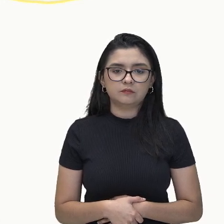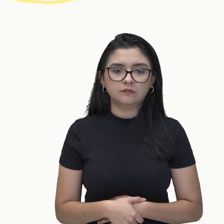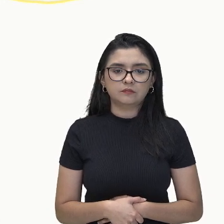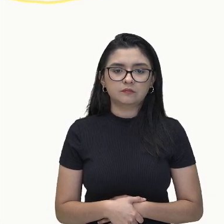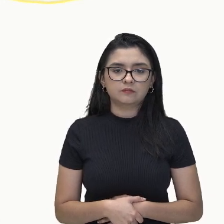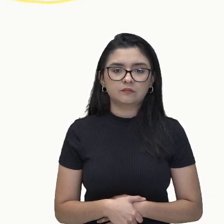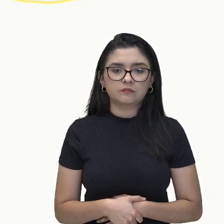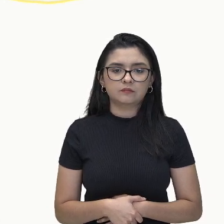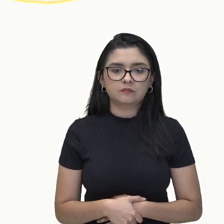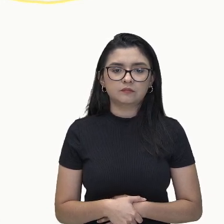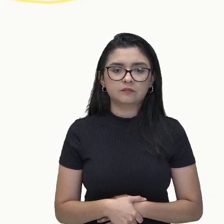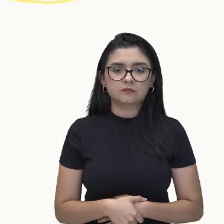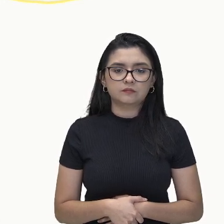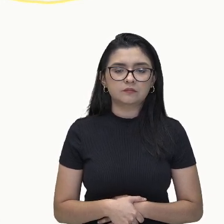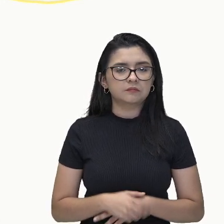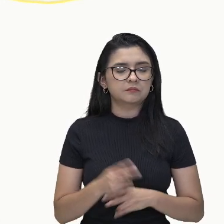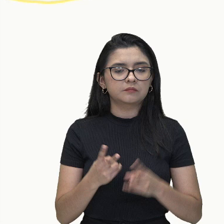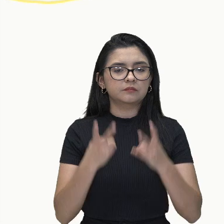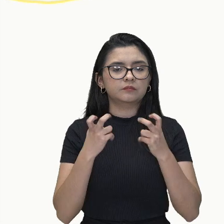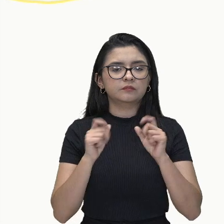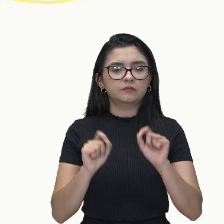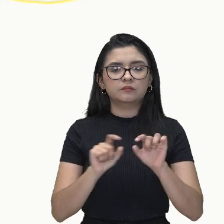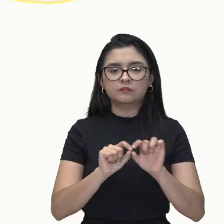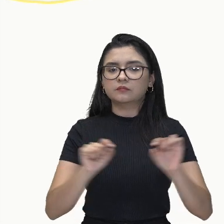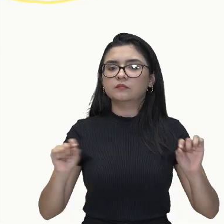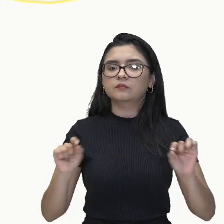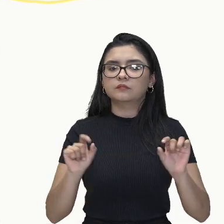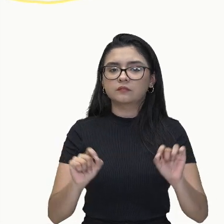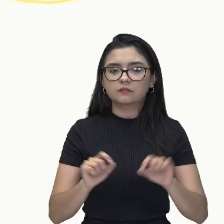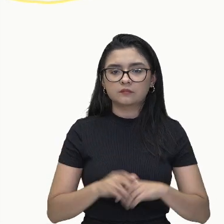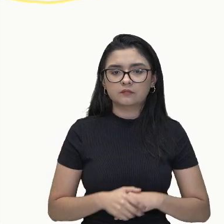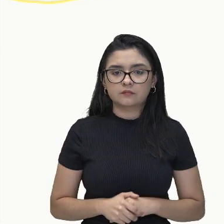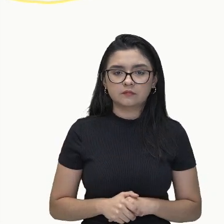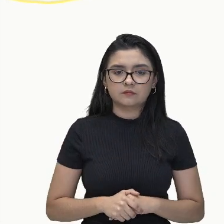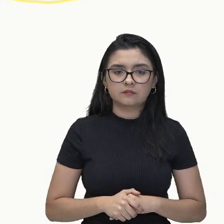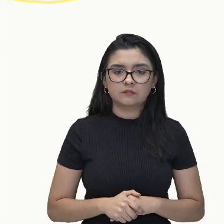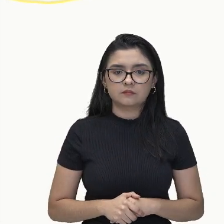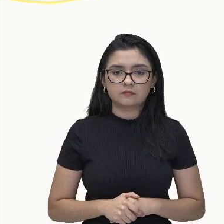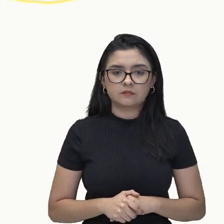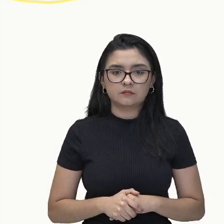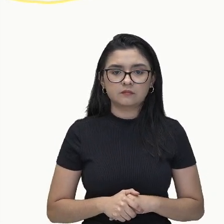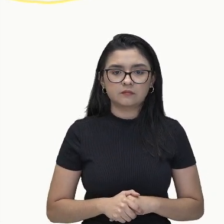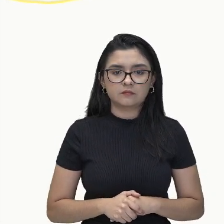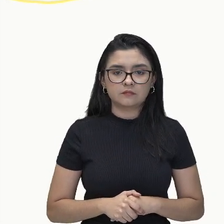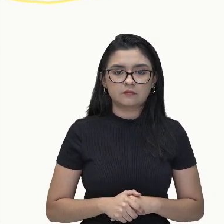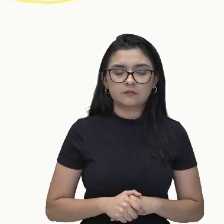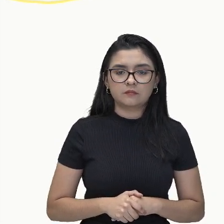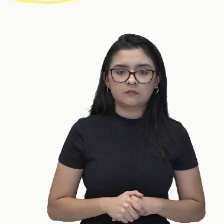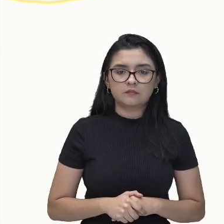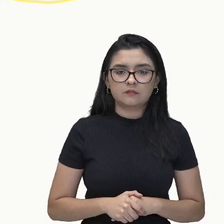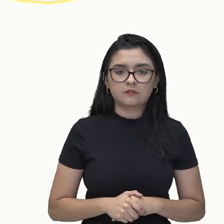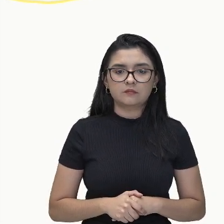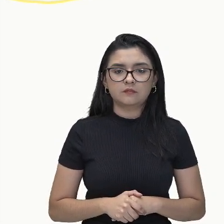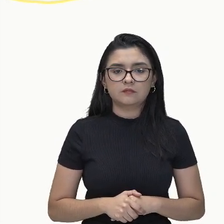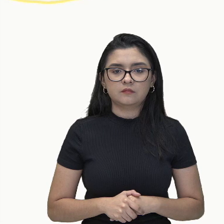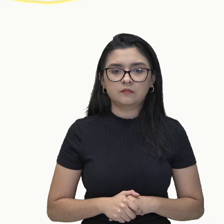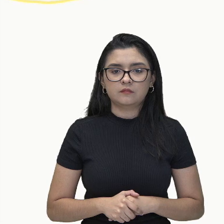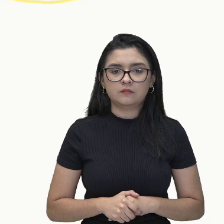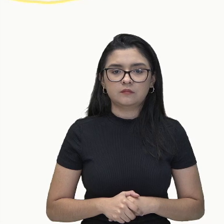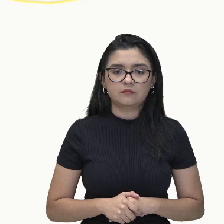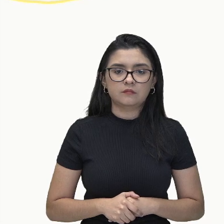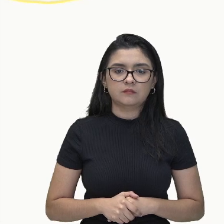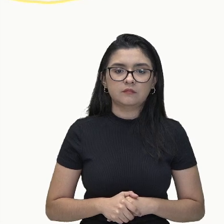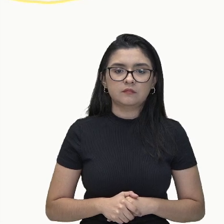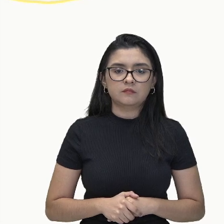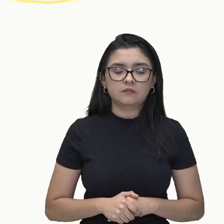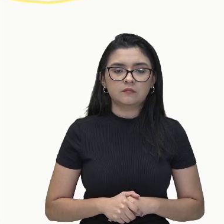coraz de medir el el tiempo pero tamb para medir para saber el latidos del